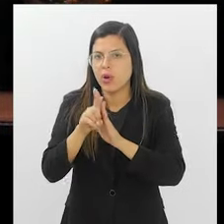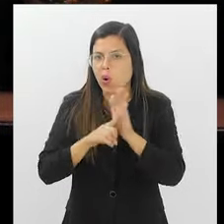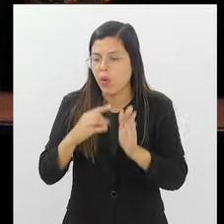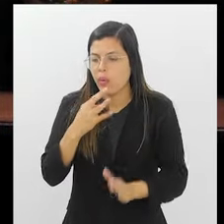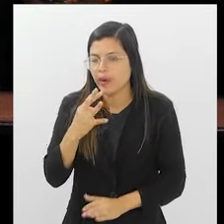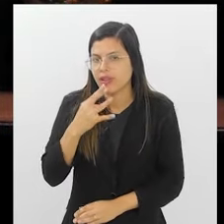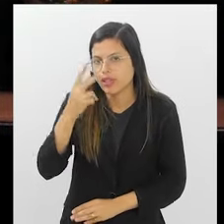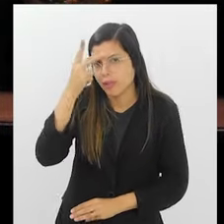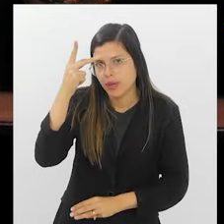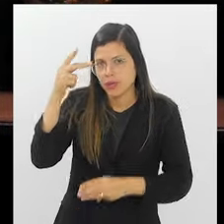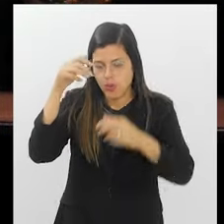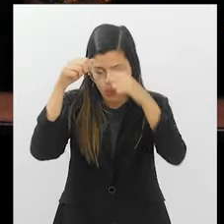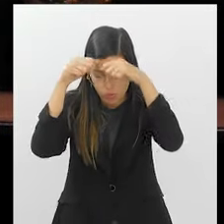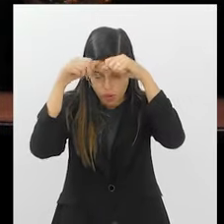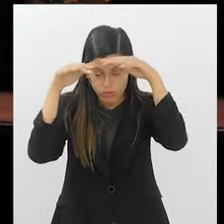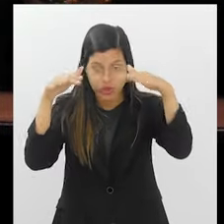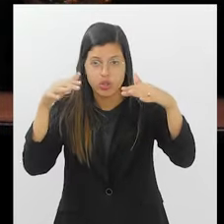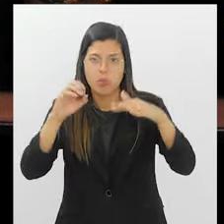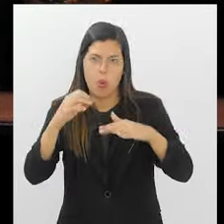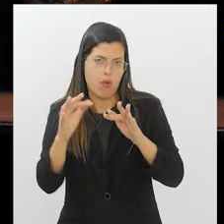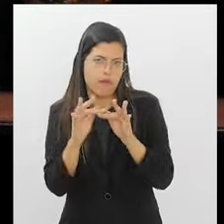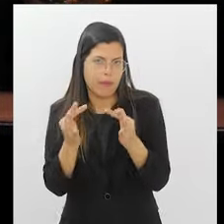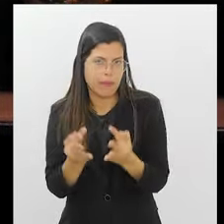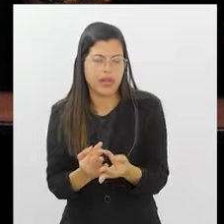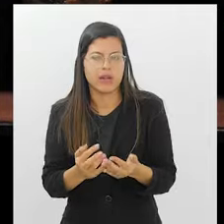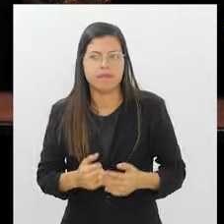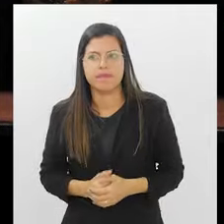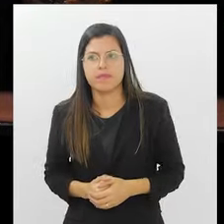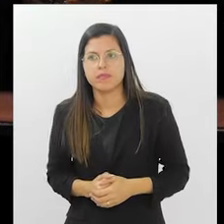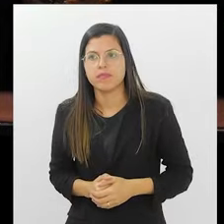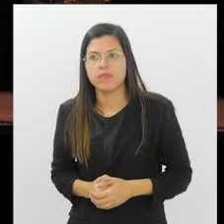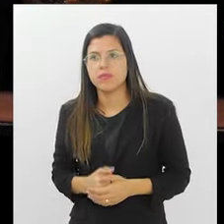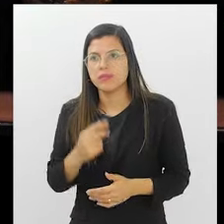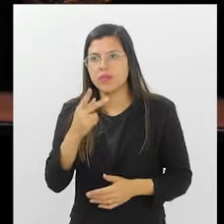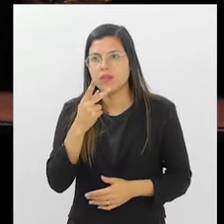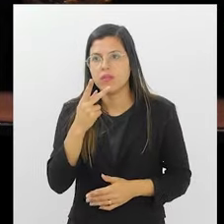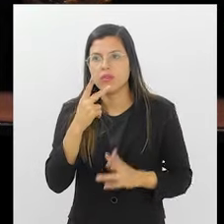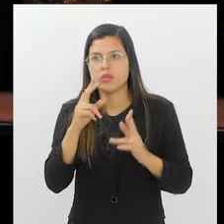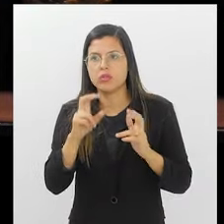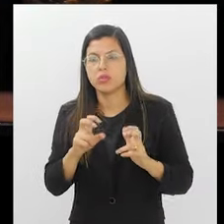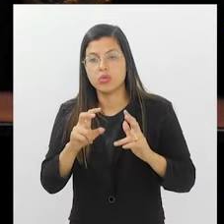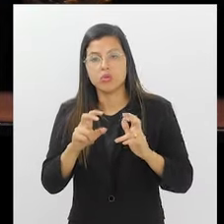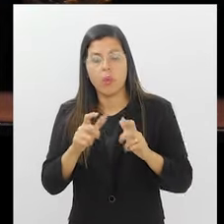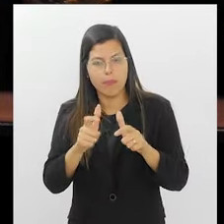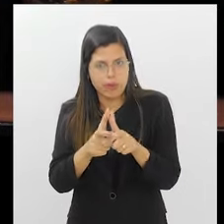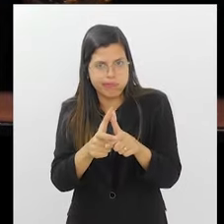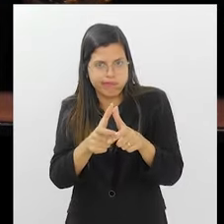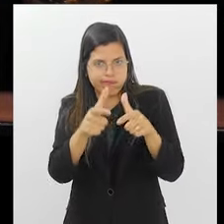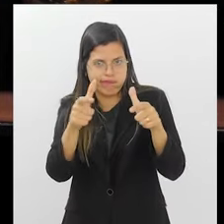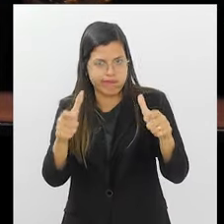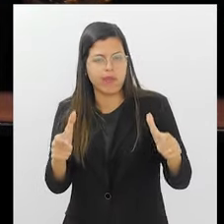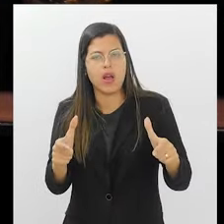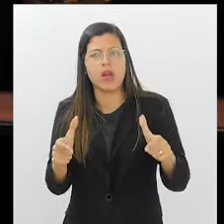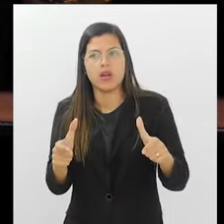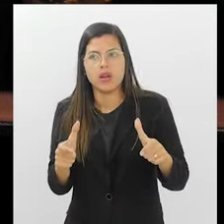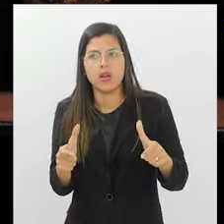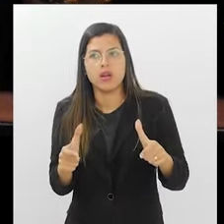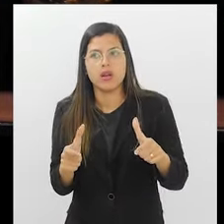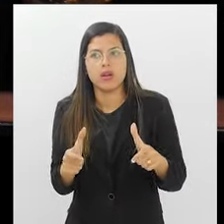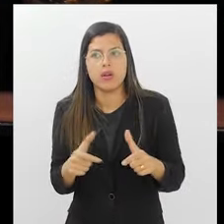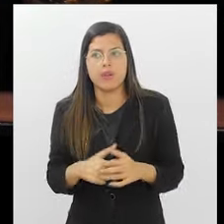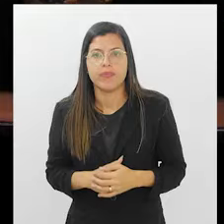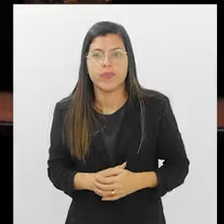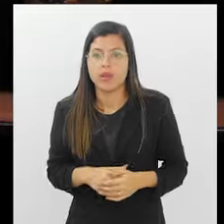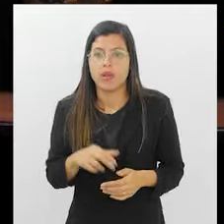essa pessoa com autismo, essa família, né? Falam-se sobre o aumento, né, dos casos, dos